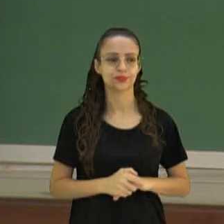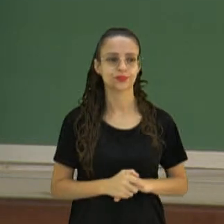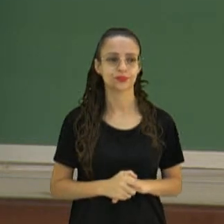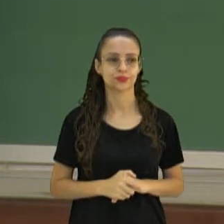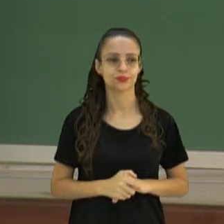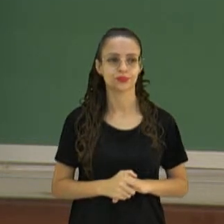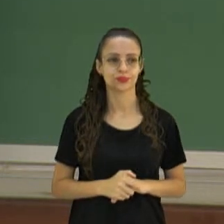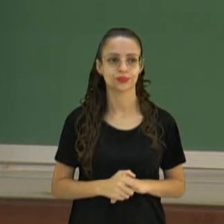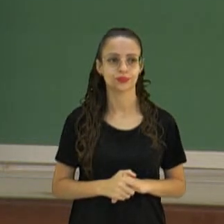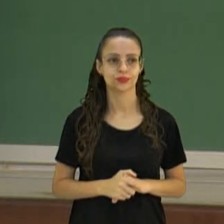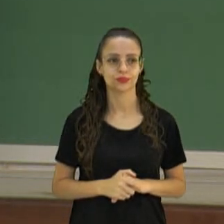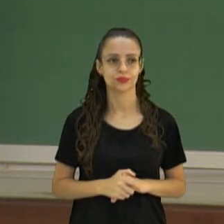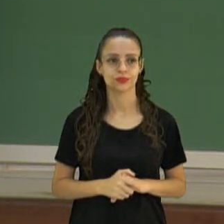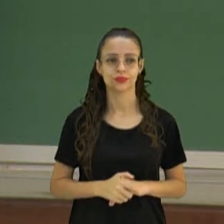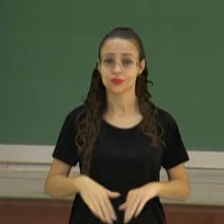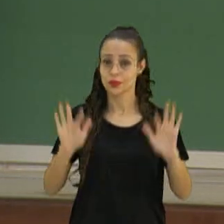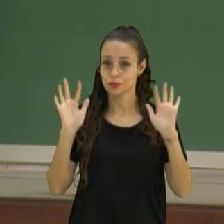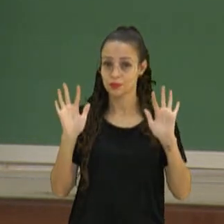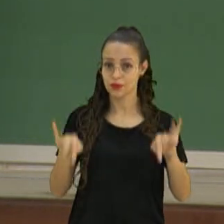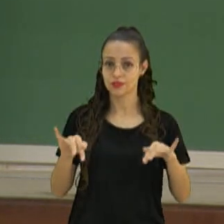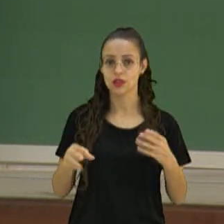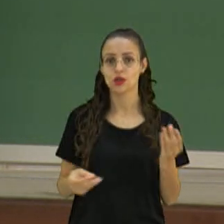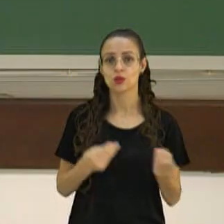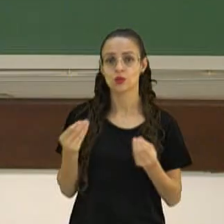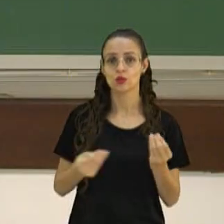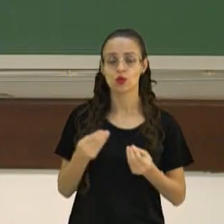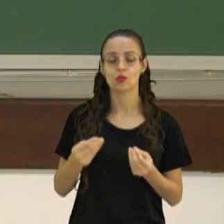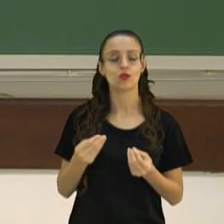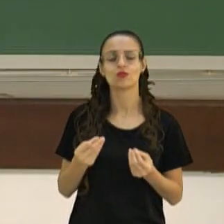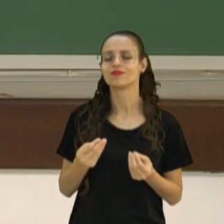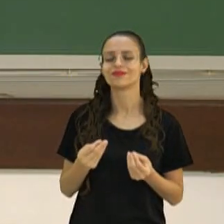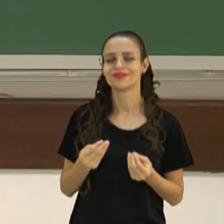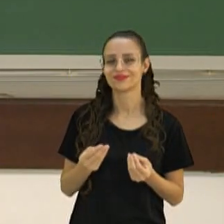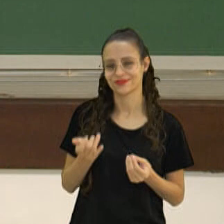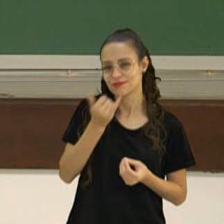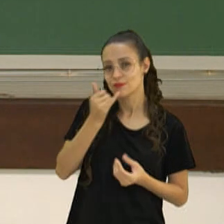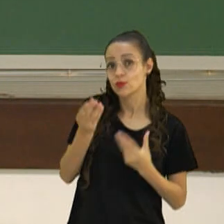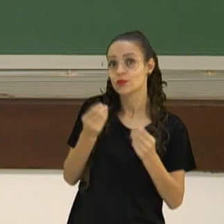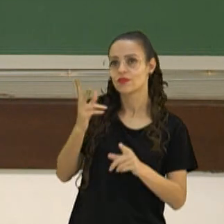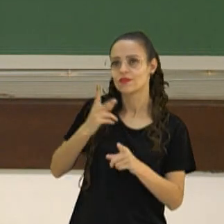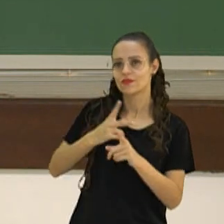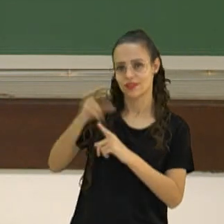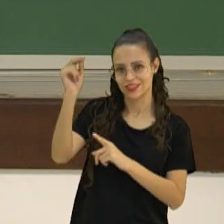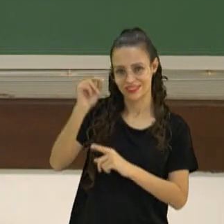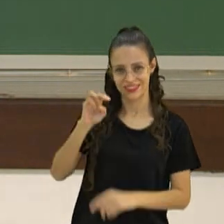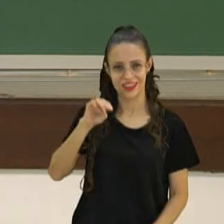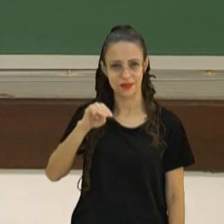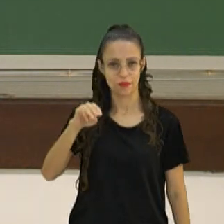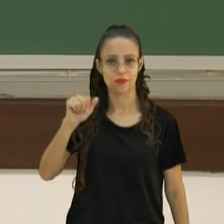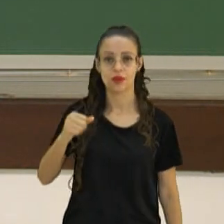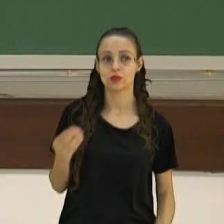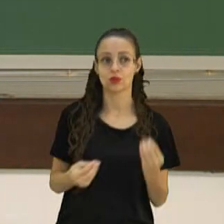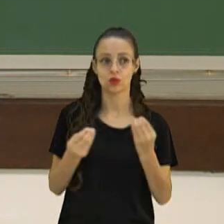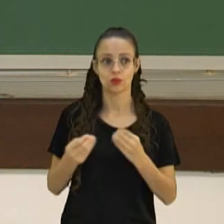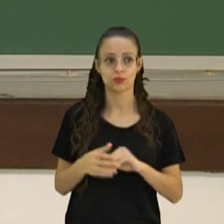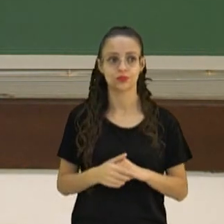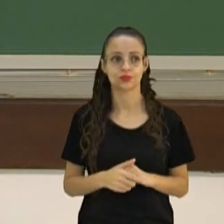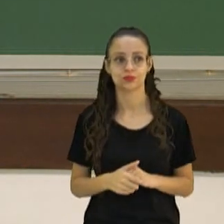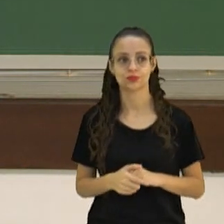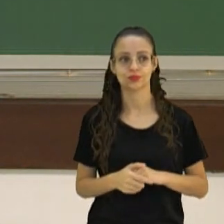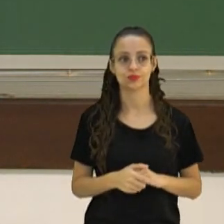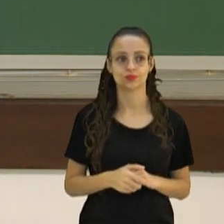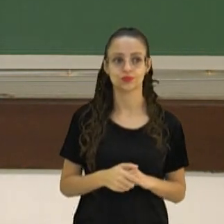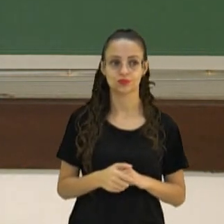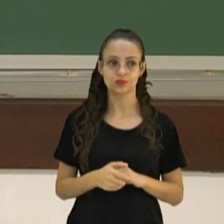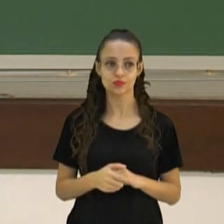vocês. E para finalização, né? Como que eu faço para vencer uma competição de MMA, né? Então são as situações que estão